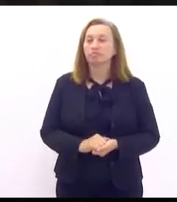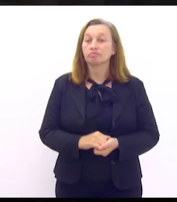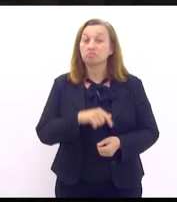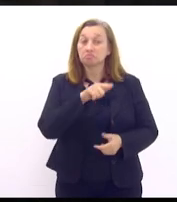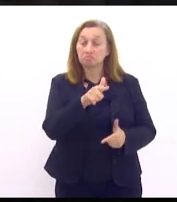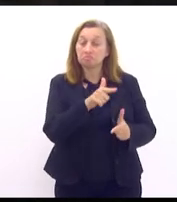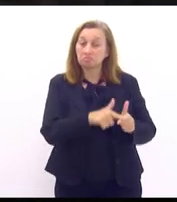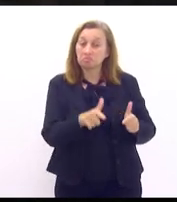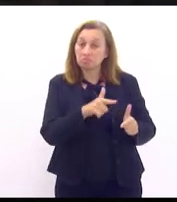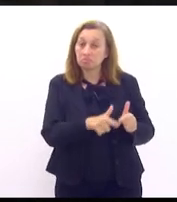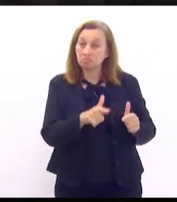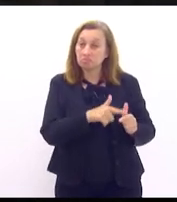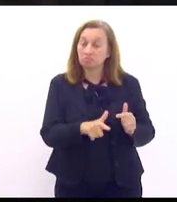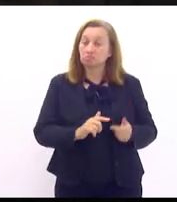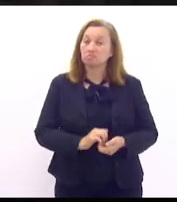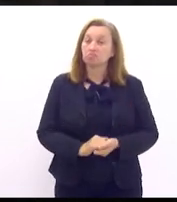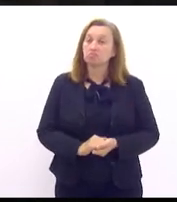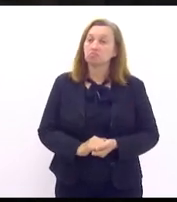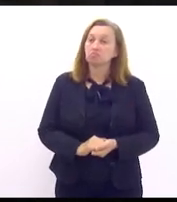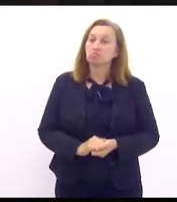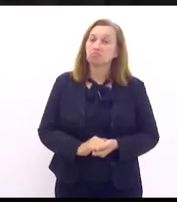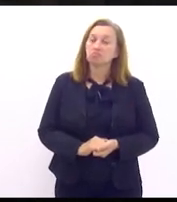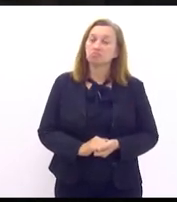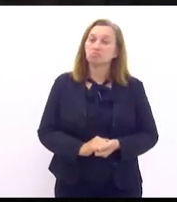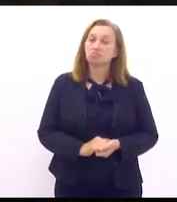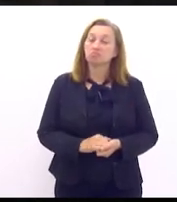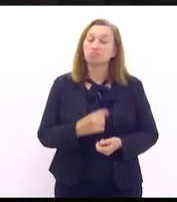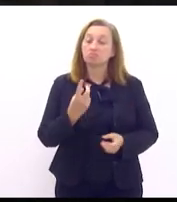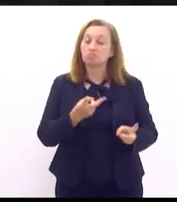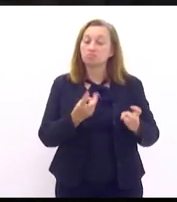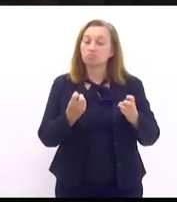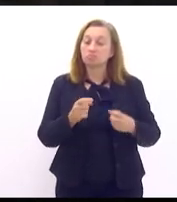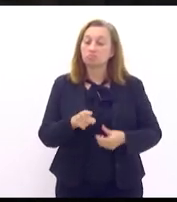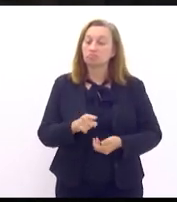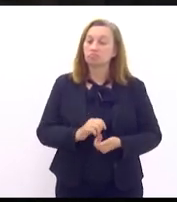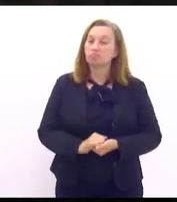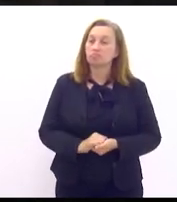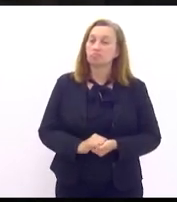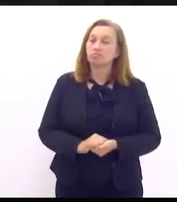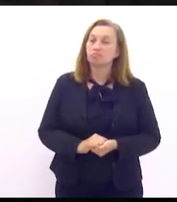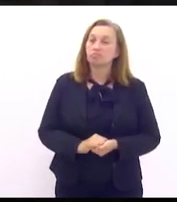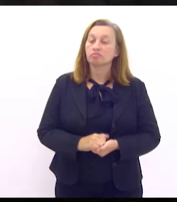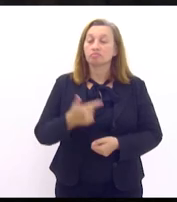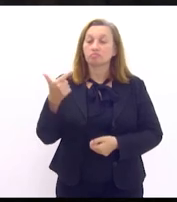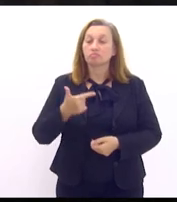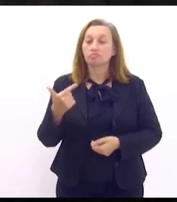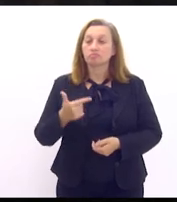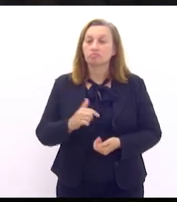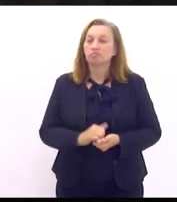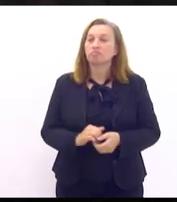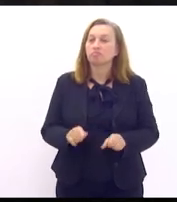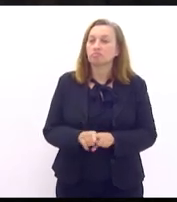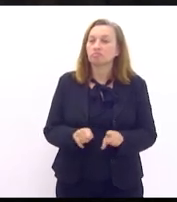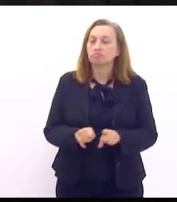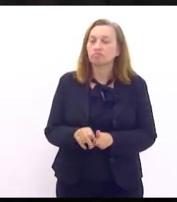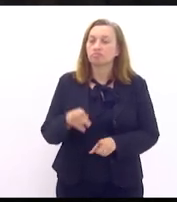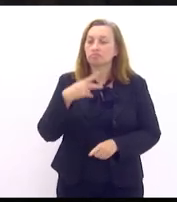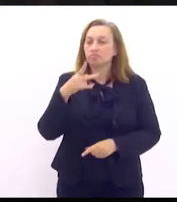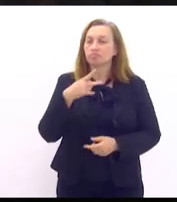problema é o que nós aqui identificamos. Um segundo ponto que eu aqui levantei também